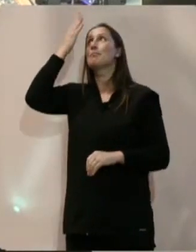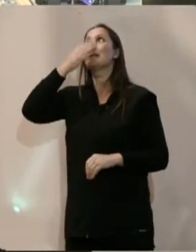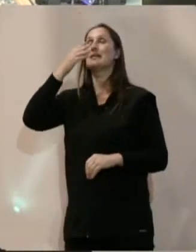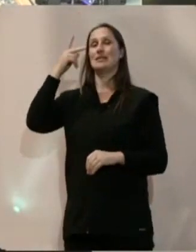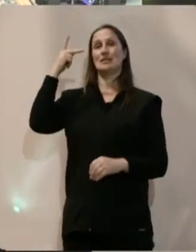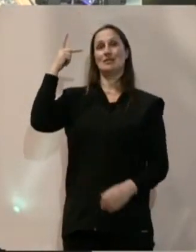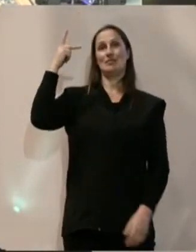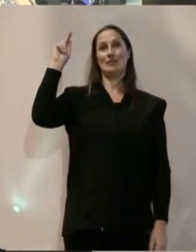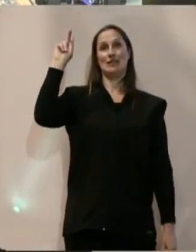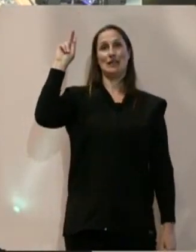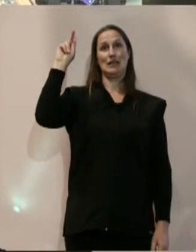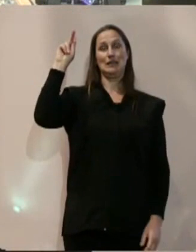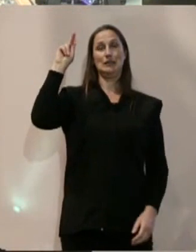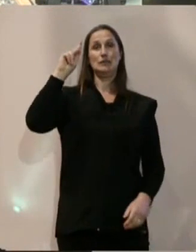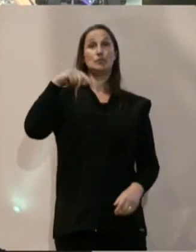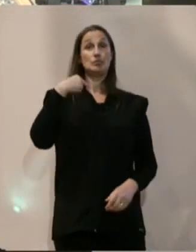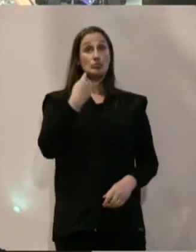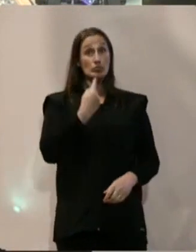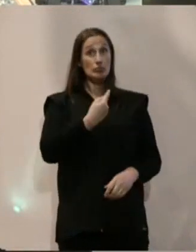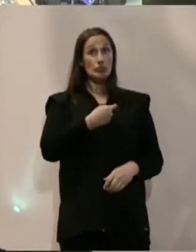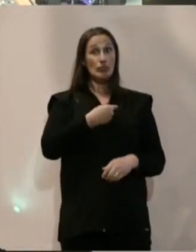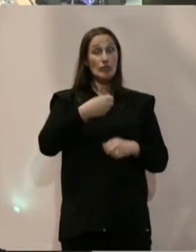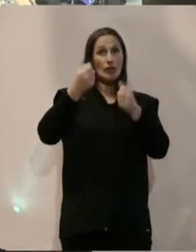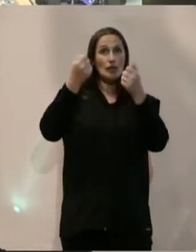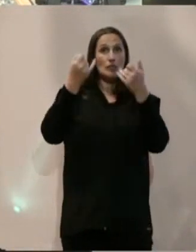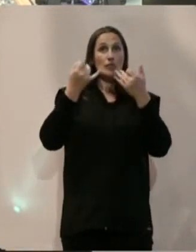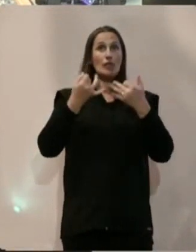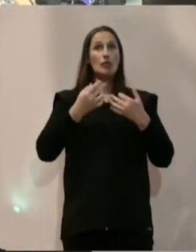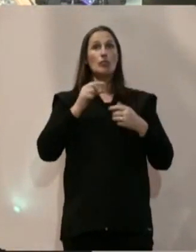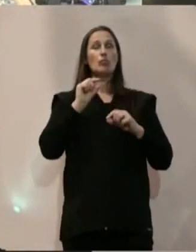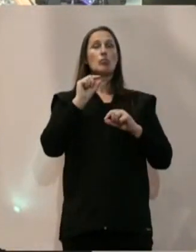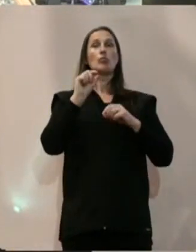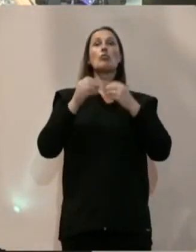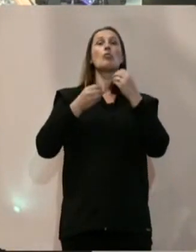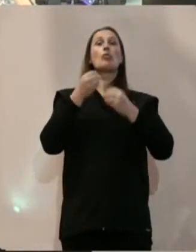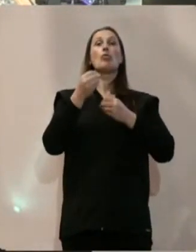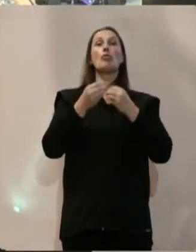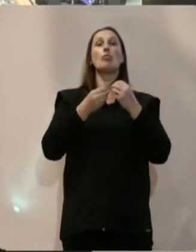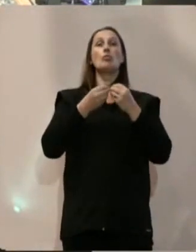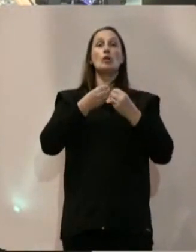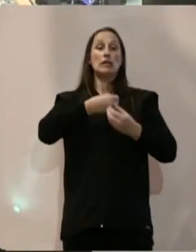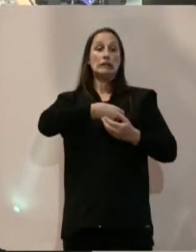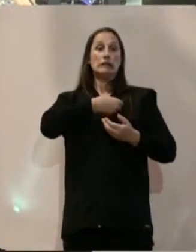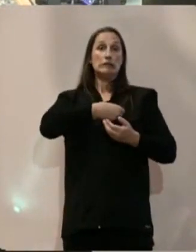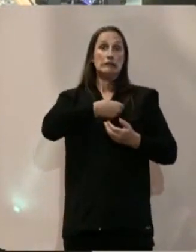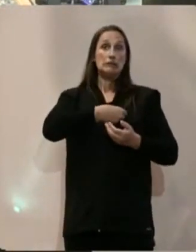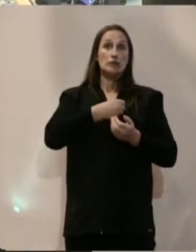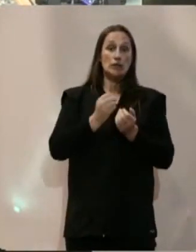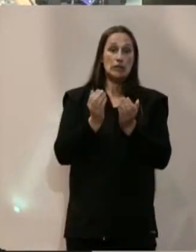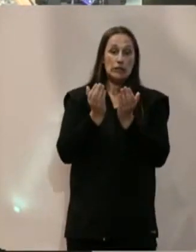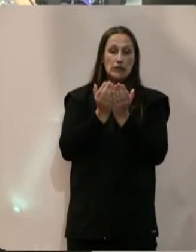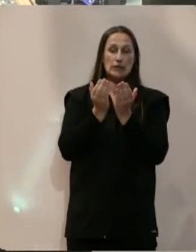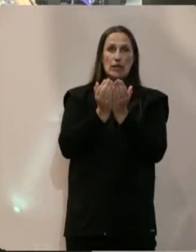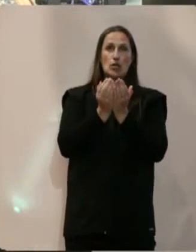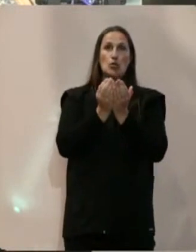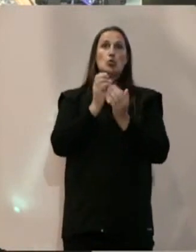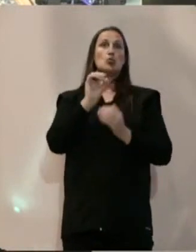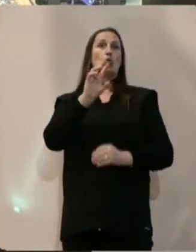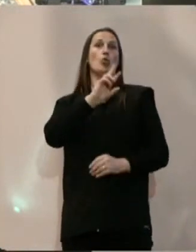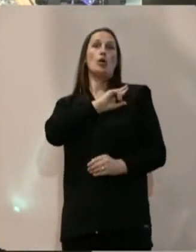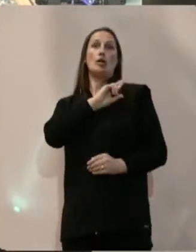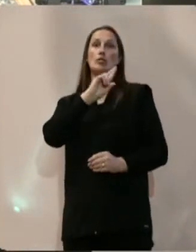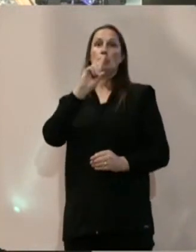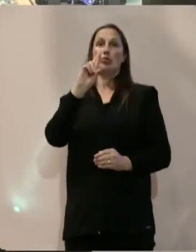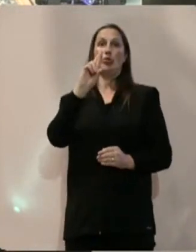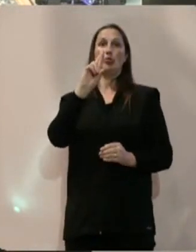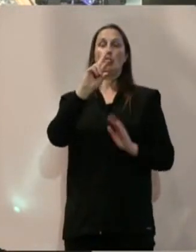E aí a gente falou um pouquinho que vida cristã não é viver uma religiosidade, onde a gente cumpre